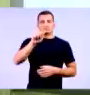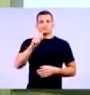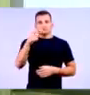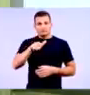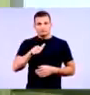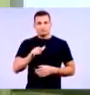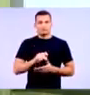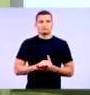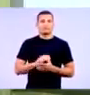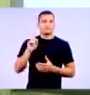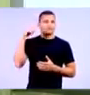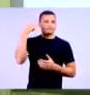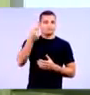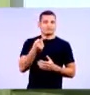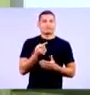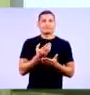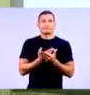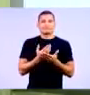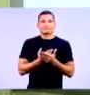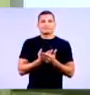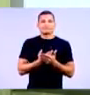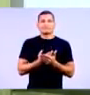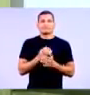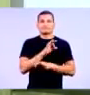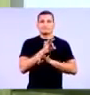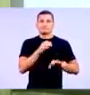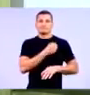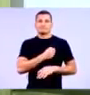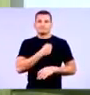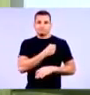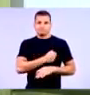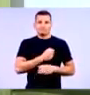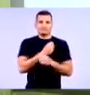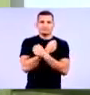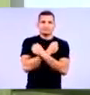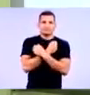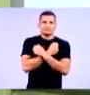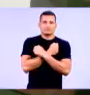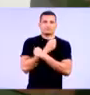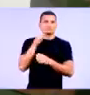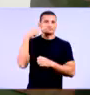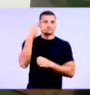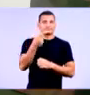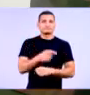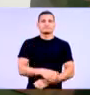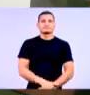Até a próxima aula, com certeza a gente vai ficar com muitas saudades. Grande abraço, até a próxima.